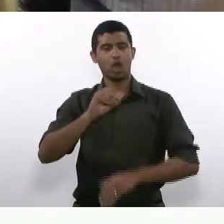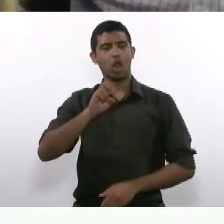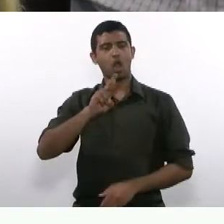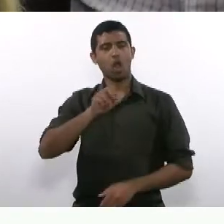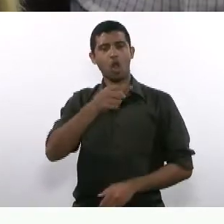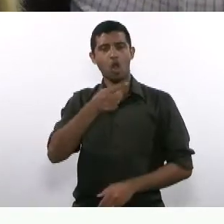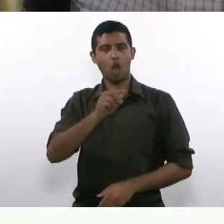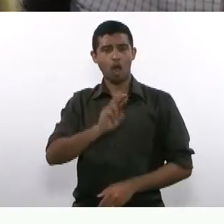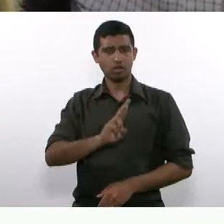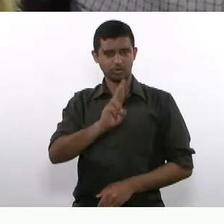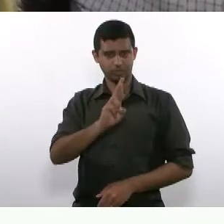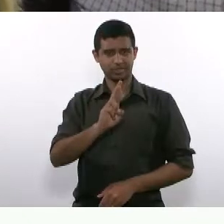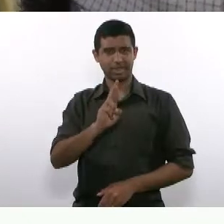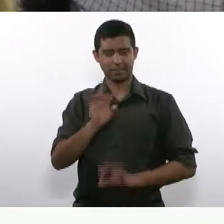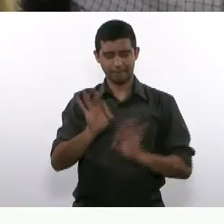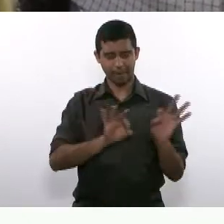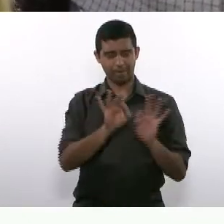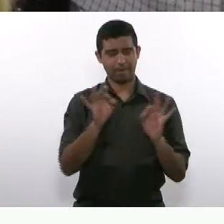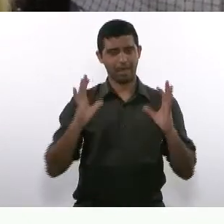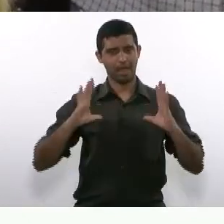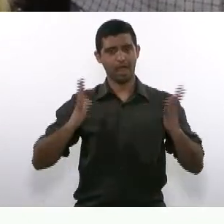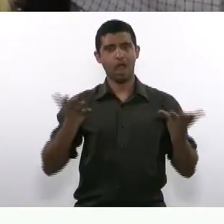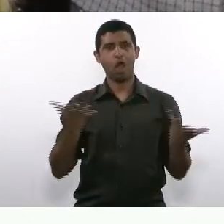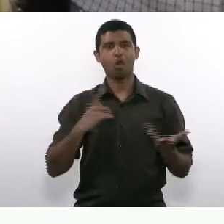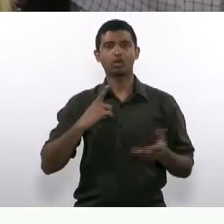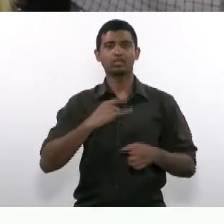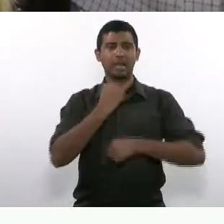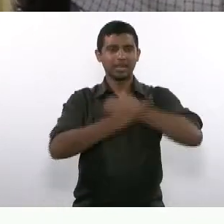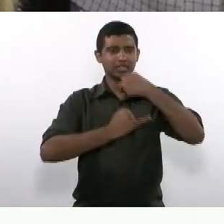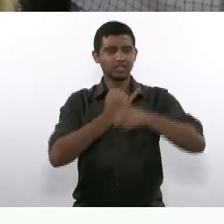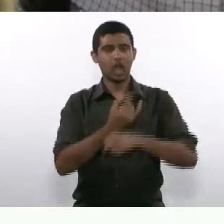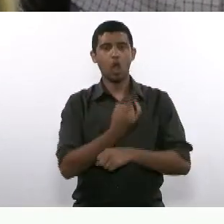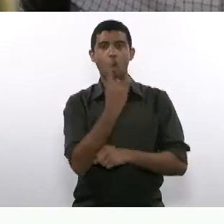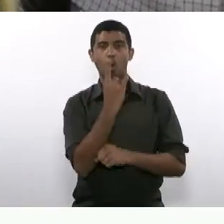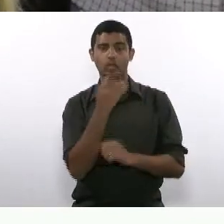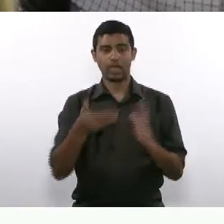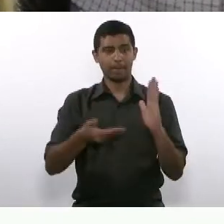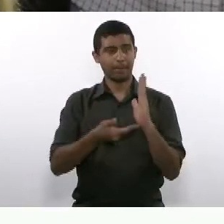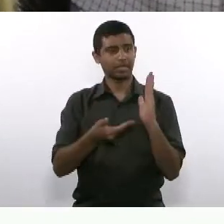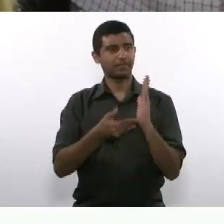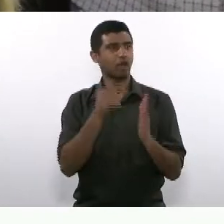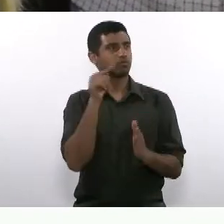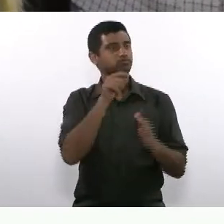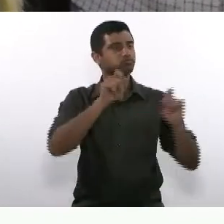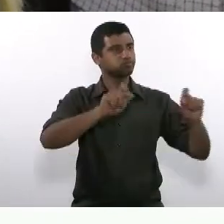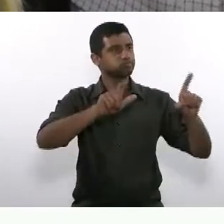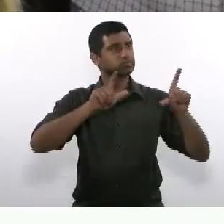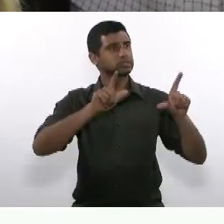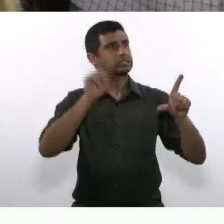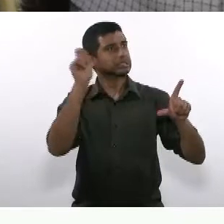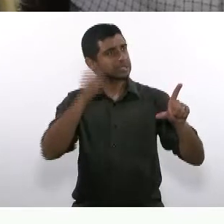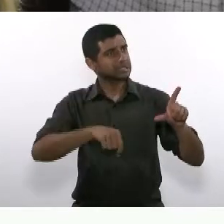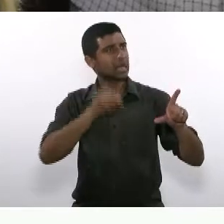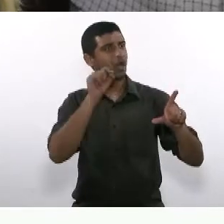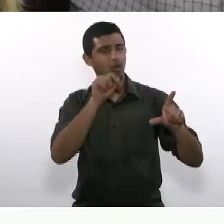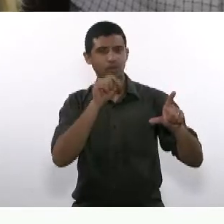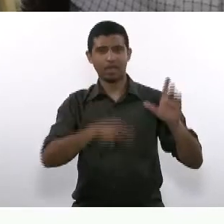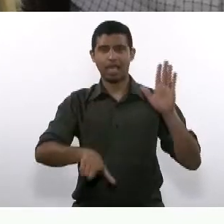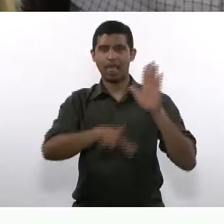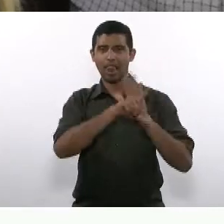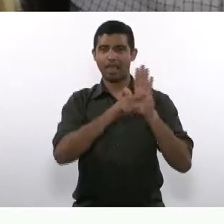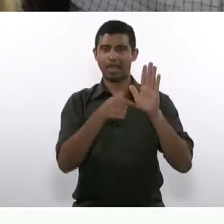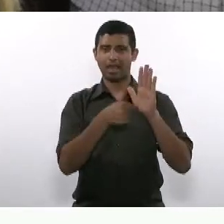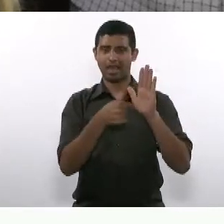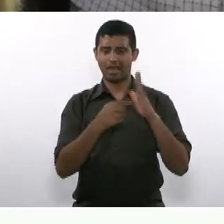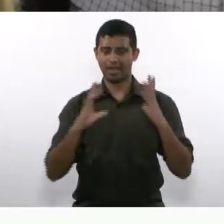eventos. Hoje, você tem o de Carioca Digital, você entra numa única plataforma e ali você consegue legalizar o seu evento.